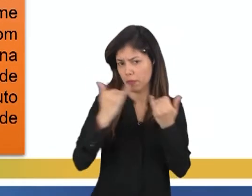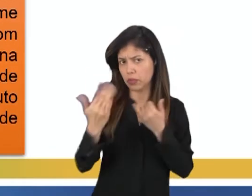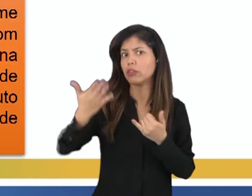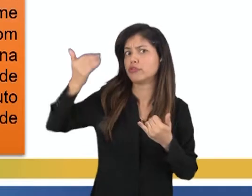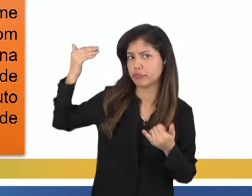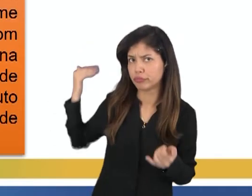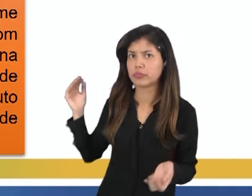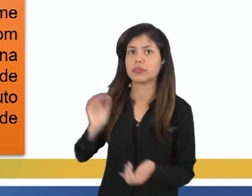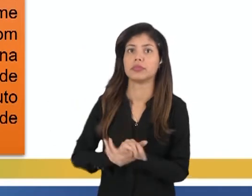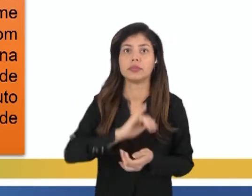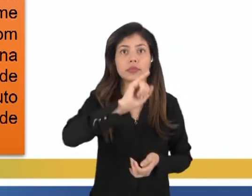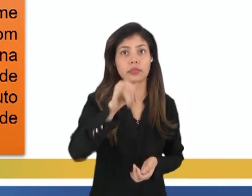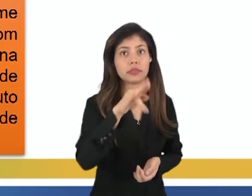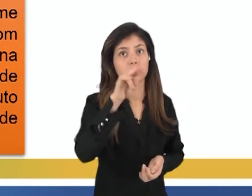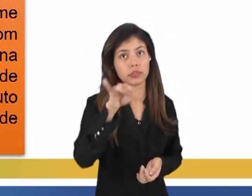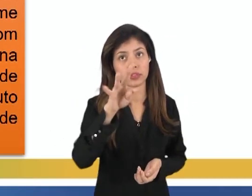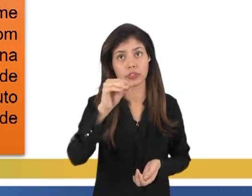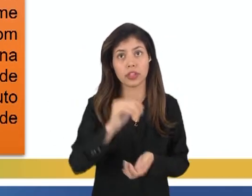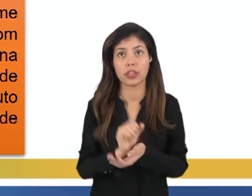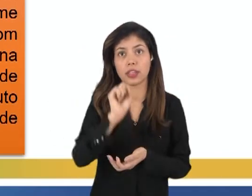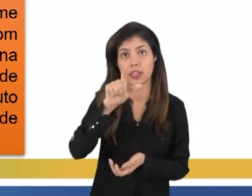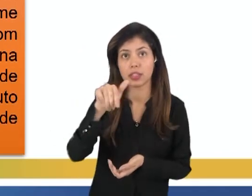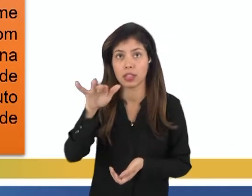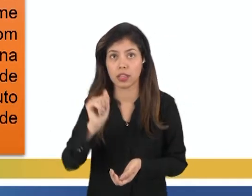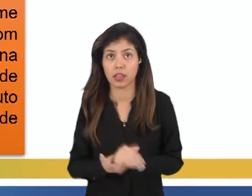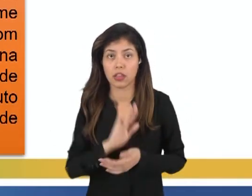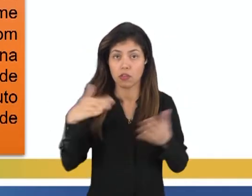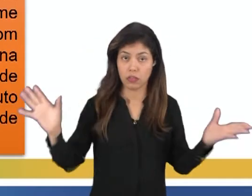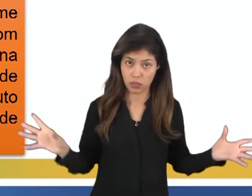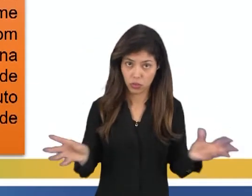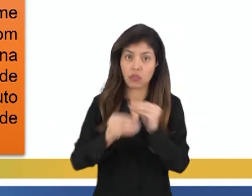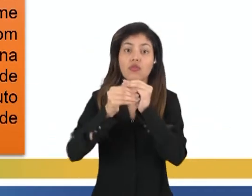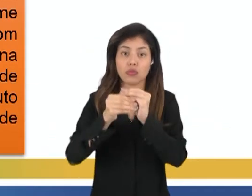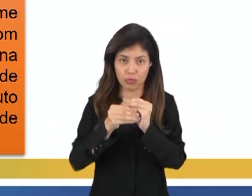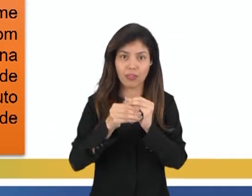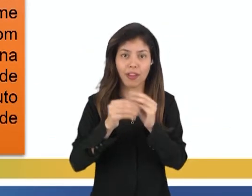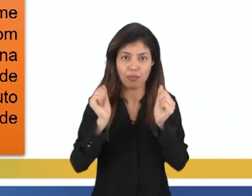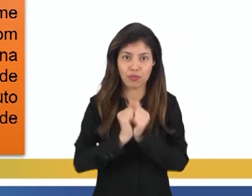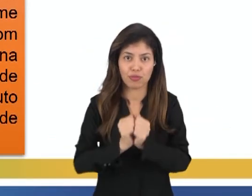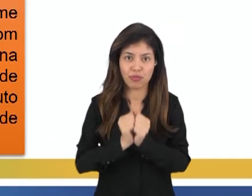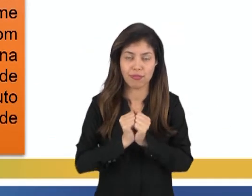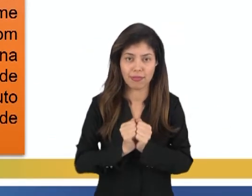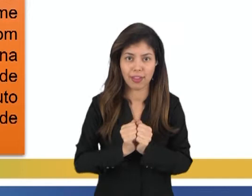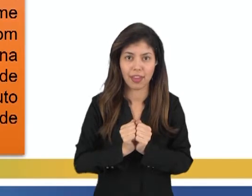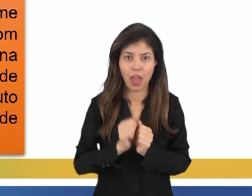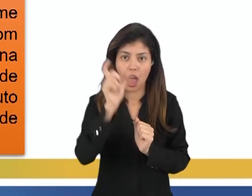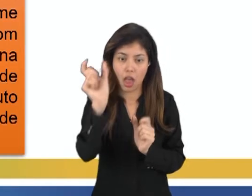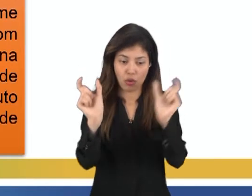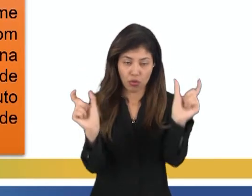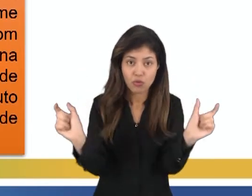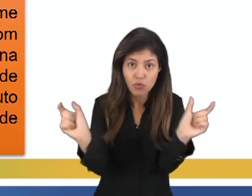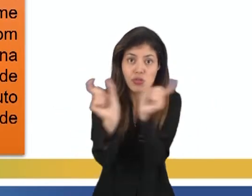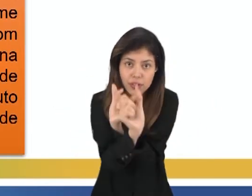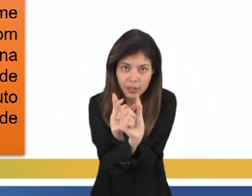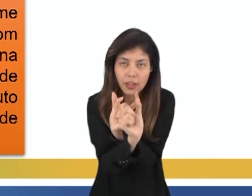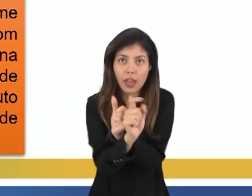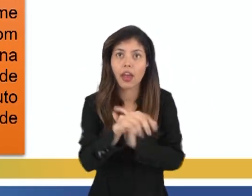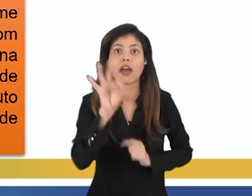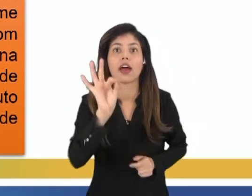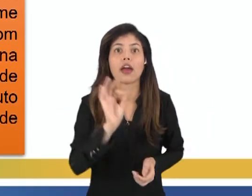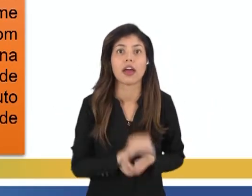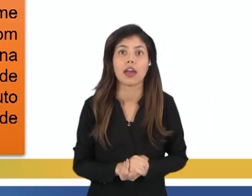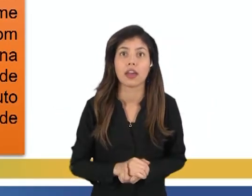gente? Nós temos o Justin Bieber e Selena Gomez. Quando você shippa, você tem o costume de juntar os dois nomes, e aí